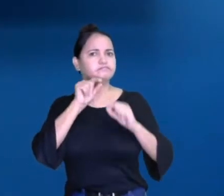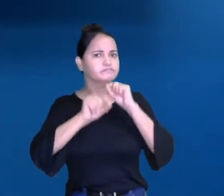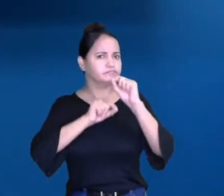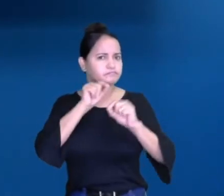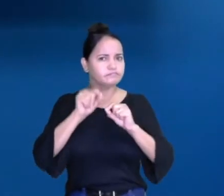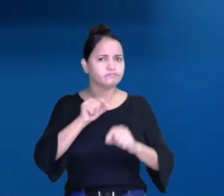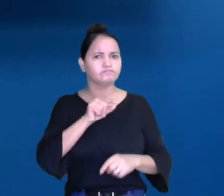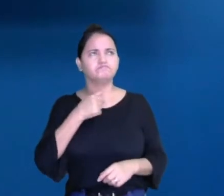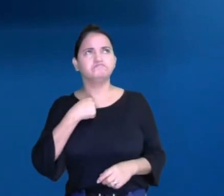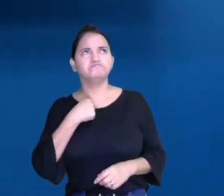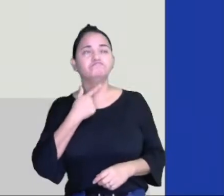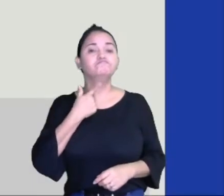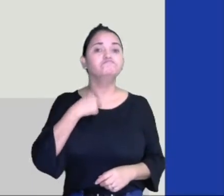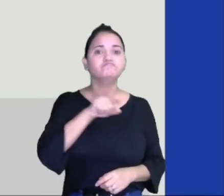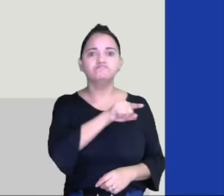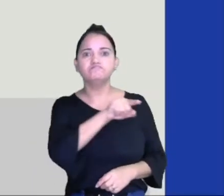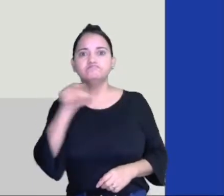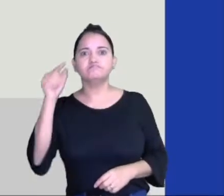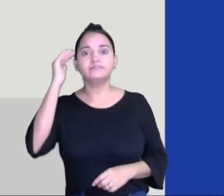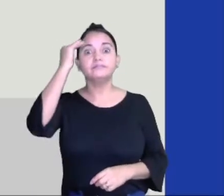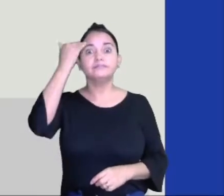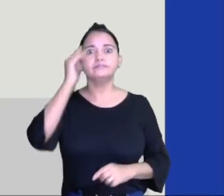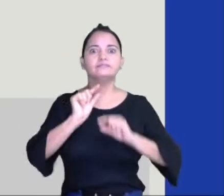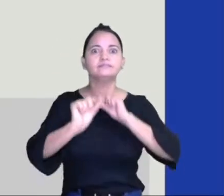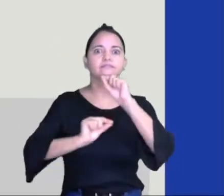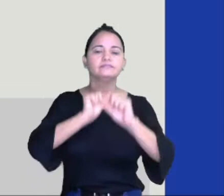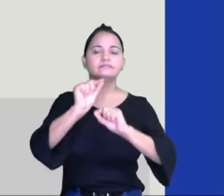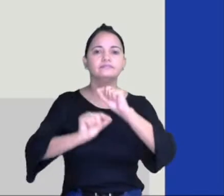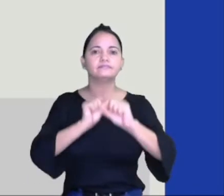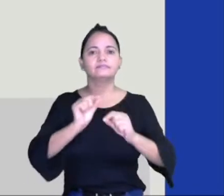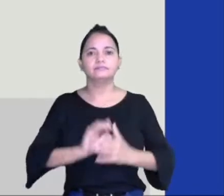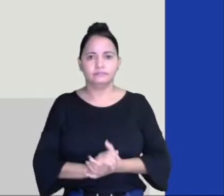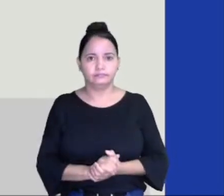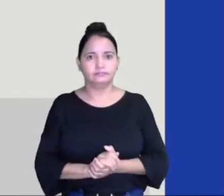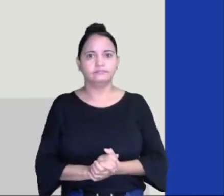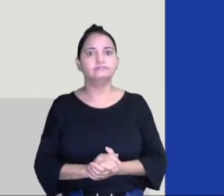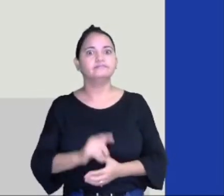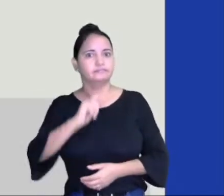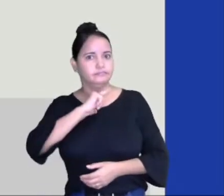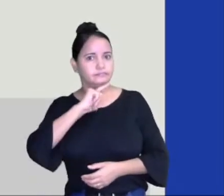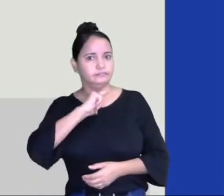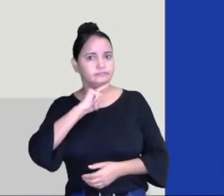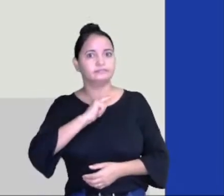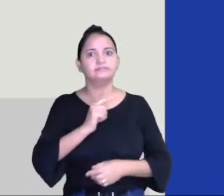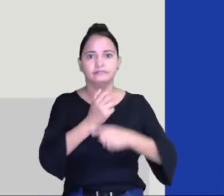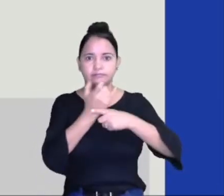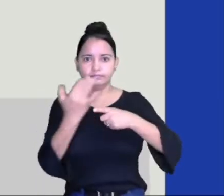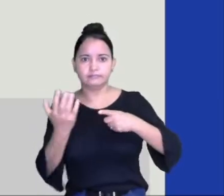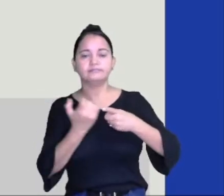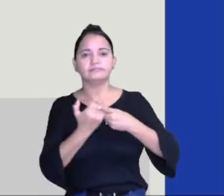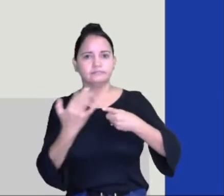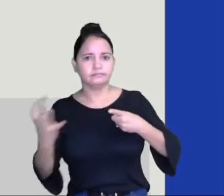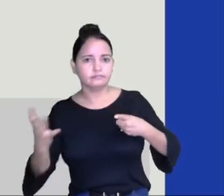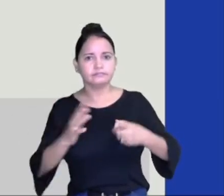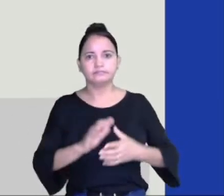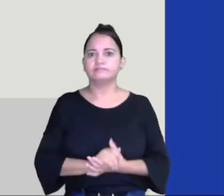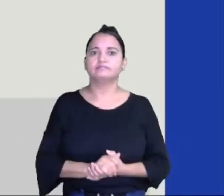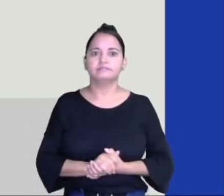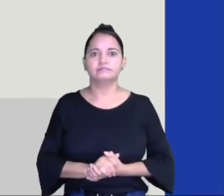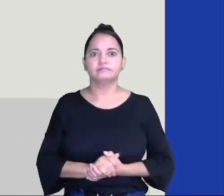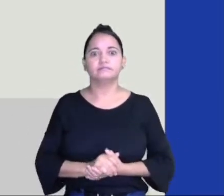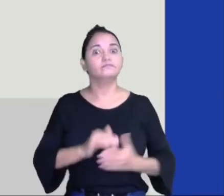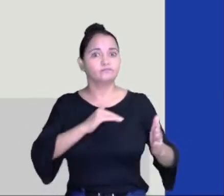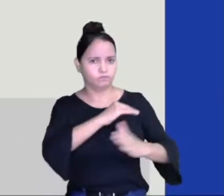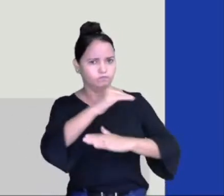consiga entender aí do outro lado da tela? Associar a representação simbólica de uma fração às ideias de parte